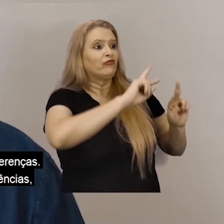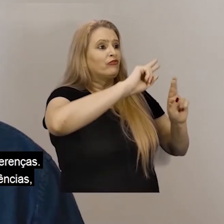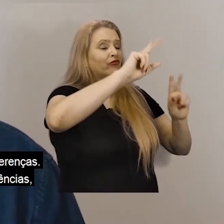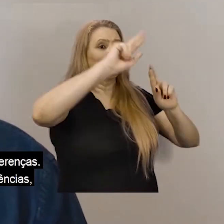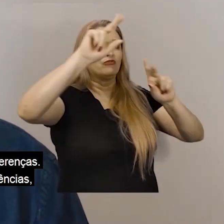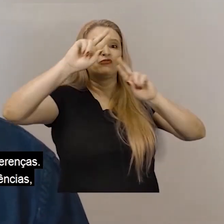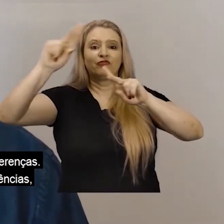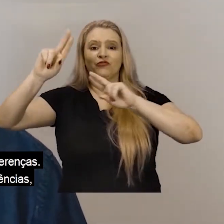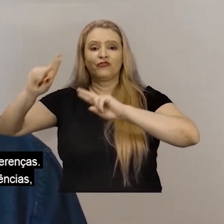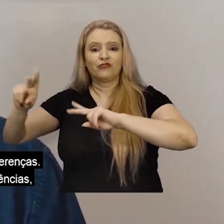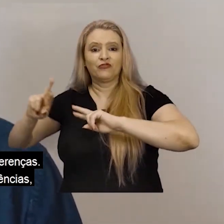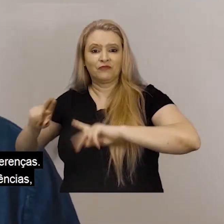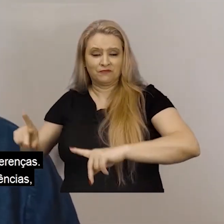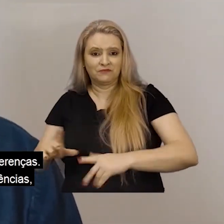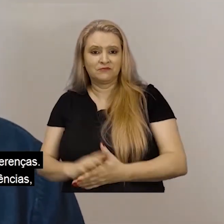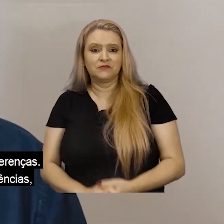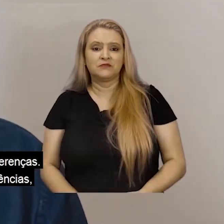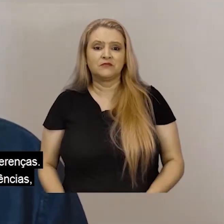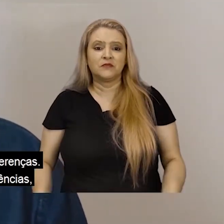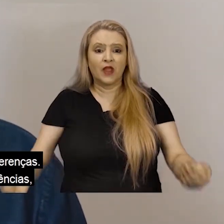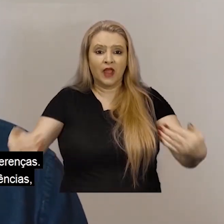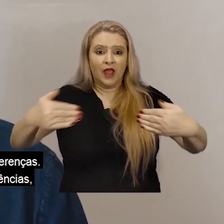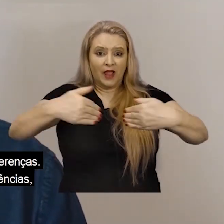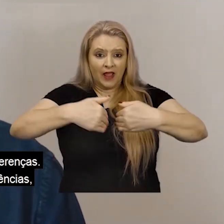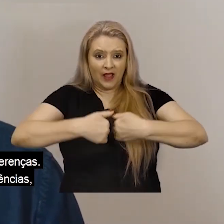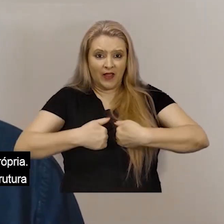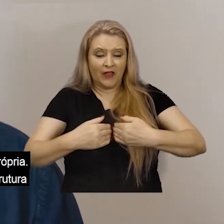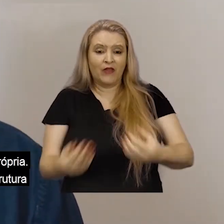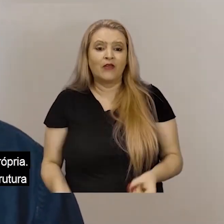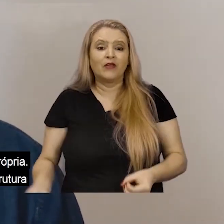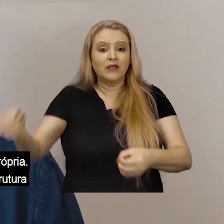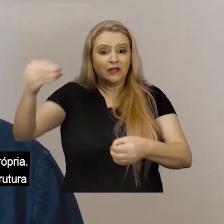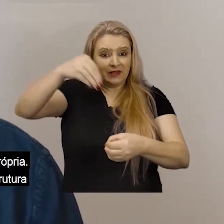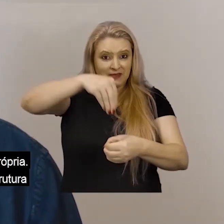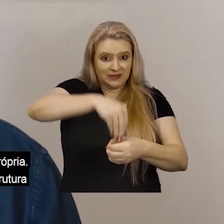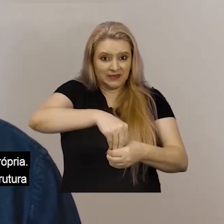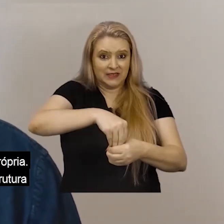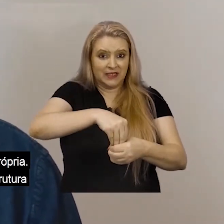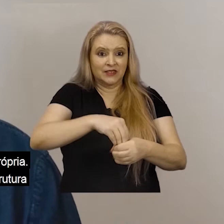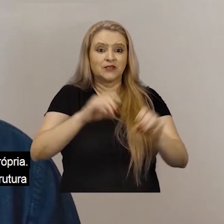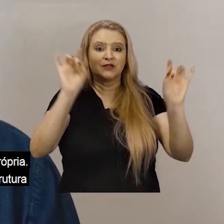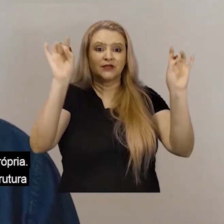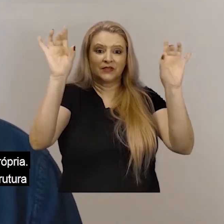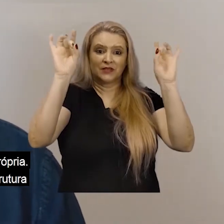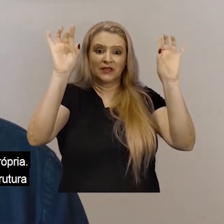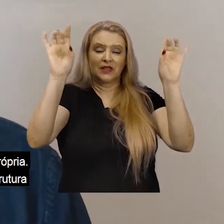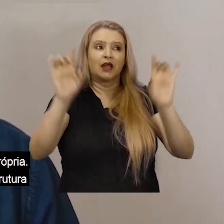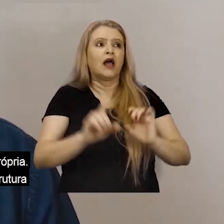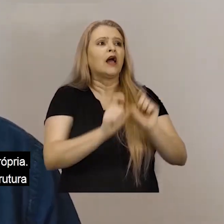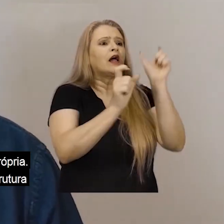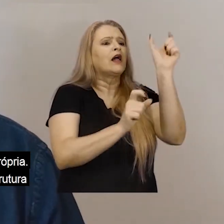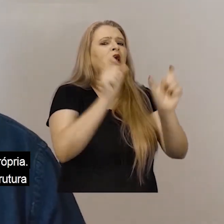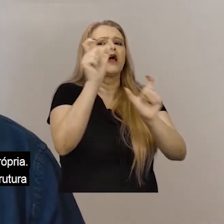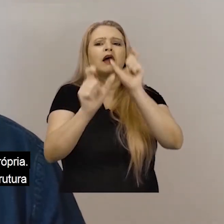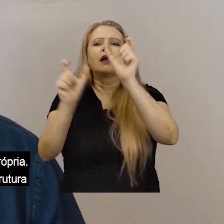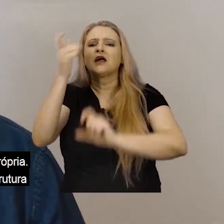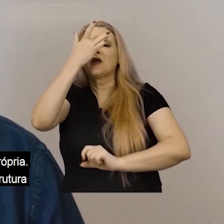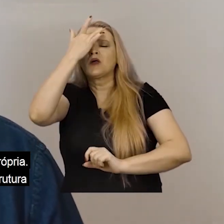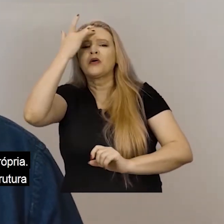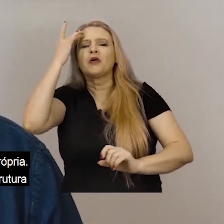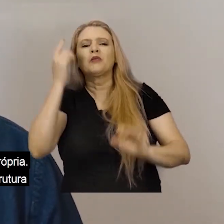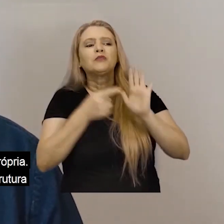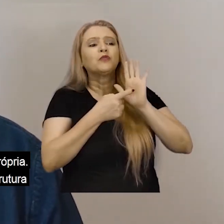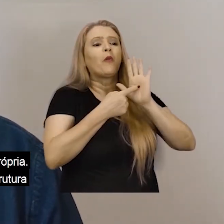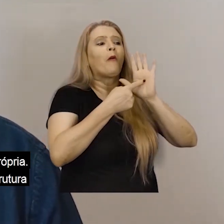E também, dentro de cada uma dessas deficiências, cada pessoa manifesta isso de uma forma própria. Então a nossa